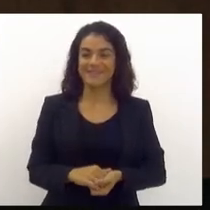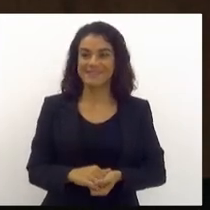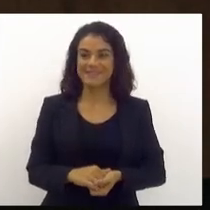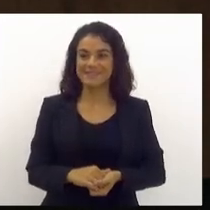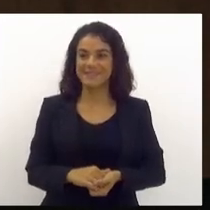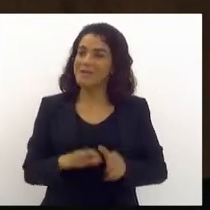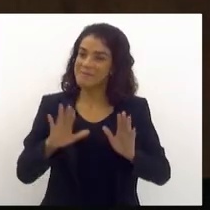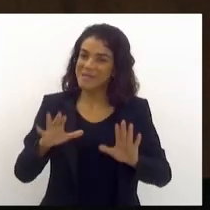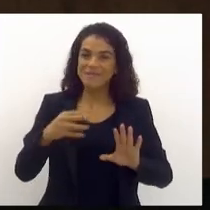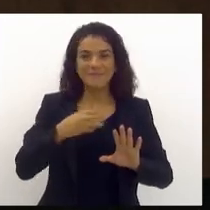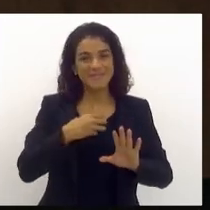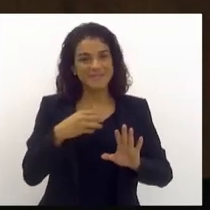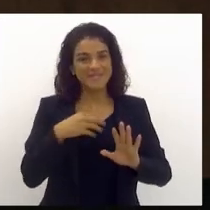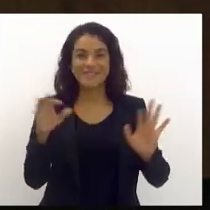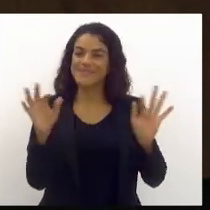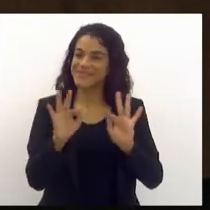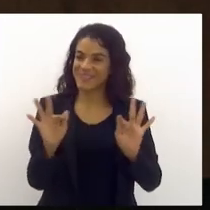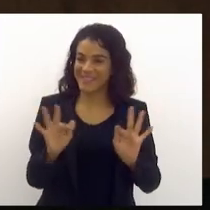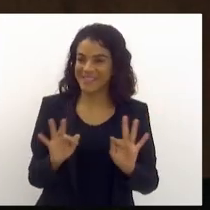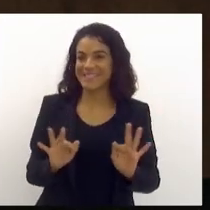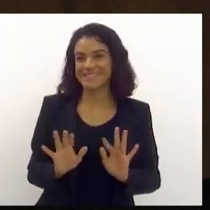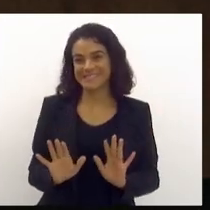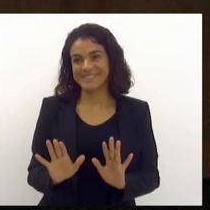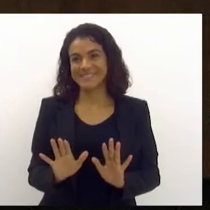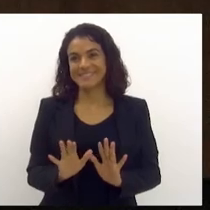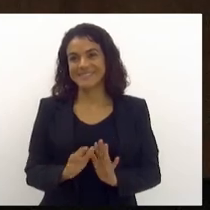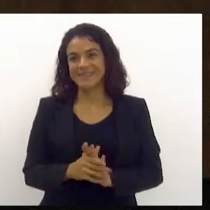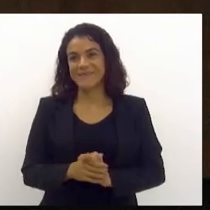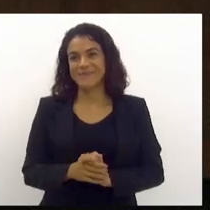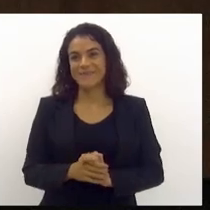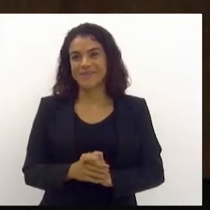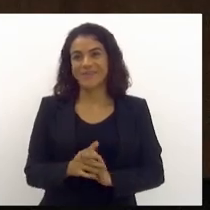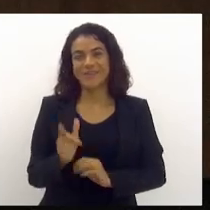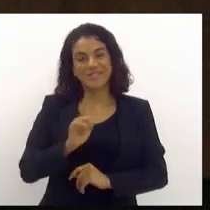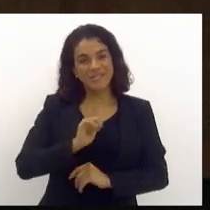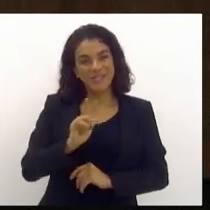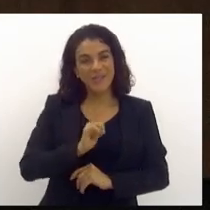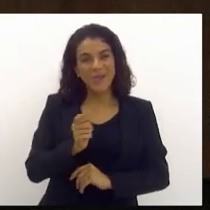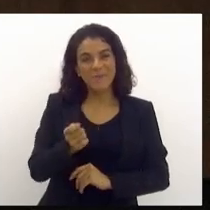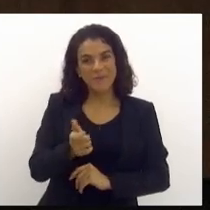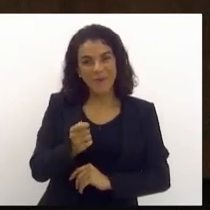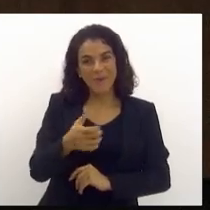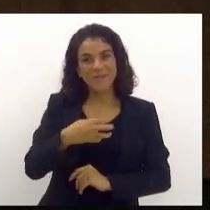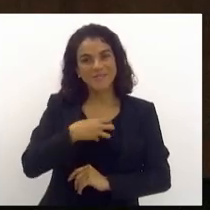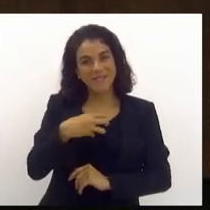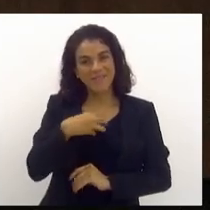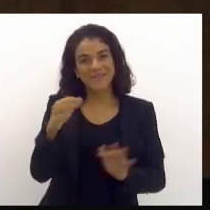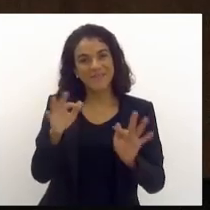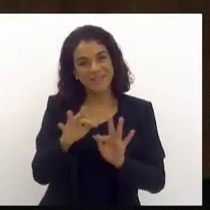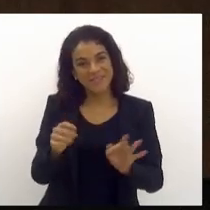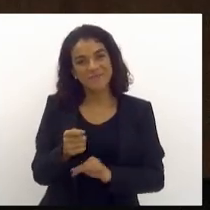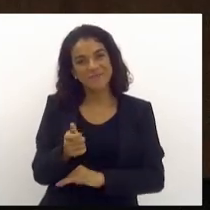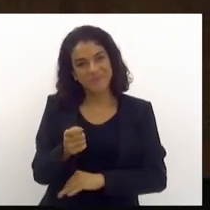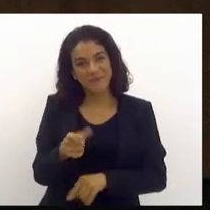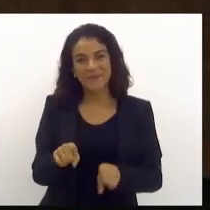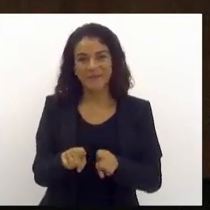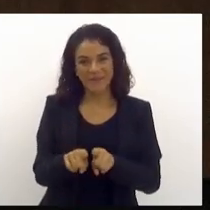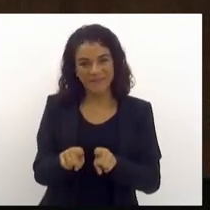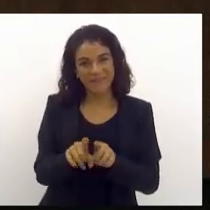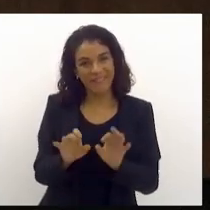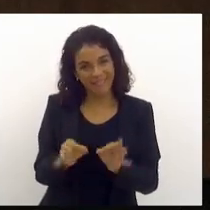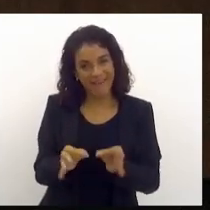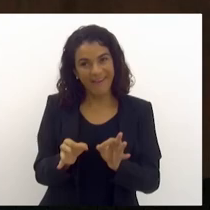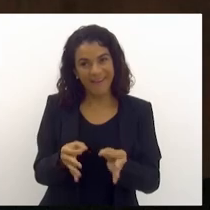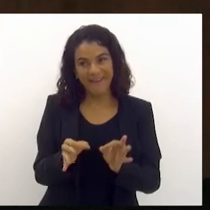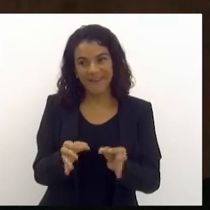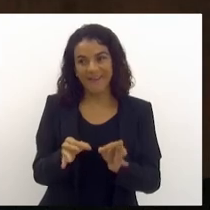Mas eu fico feliz, de qualquer forma. Quando a gente tem pouco, a gente fica feliz com pouco também, né? Mas olha só, senhor